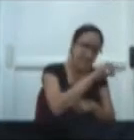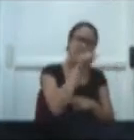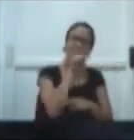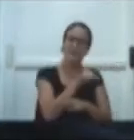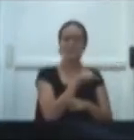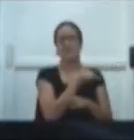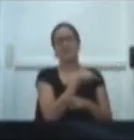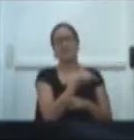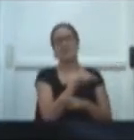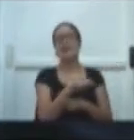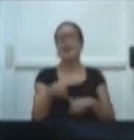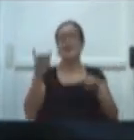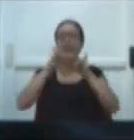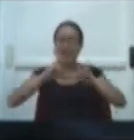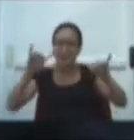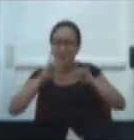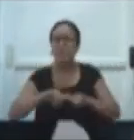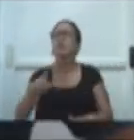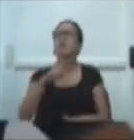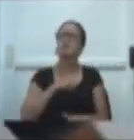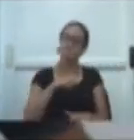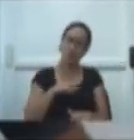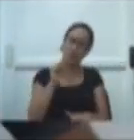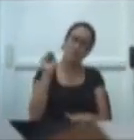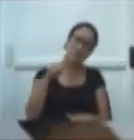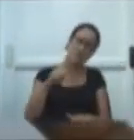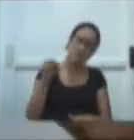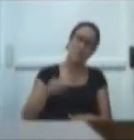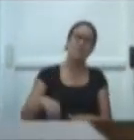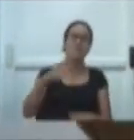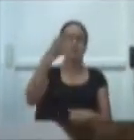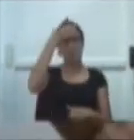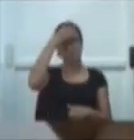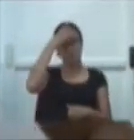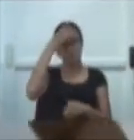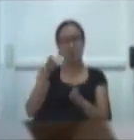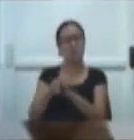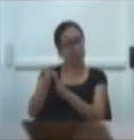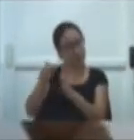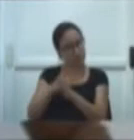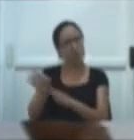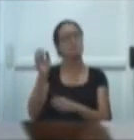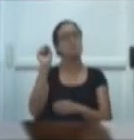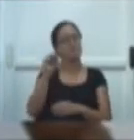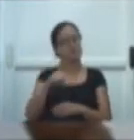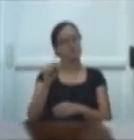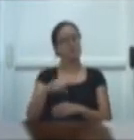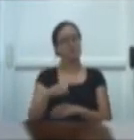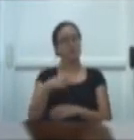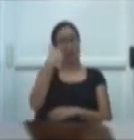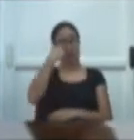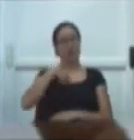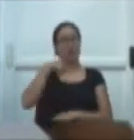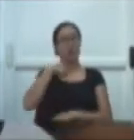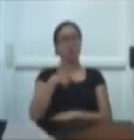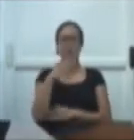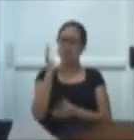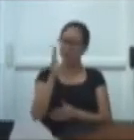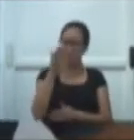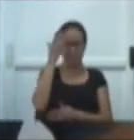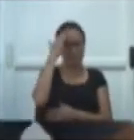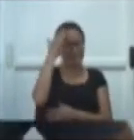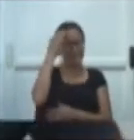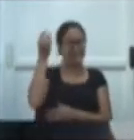campanha também é conversa fiada. A gente está careca de saber. Eu, pelo menos, estou careca de saber.